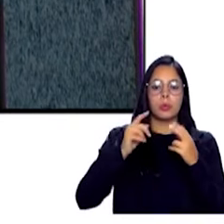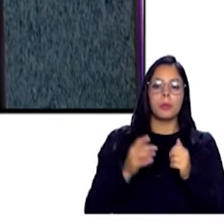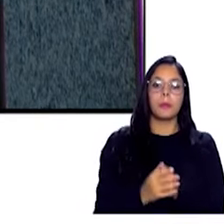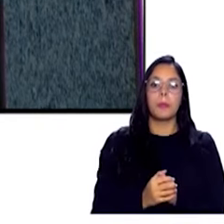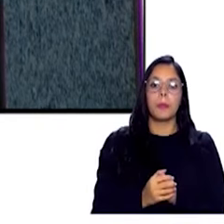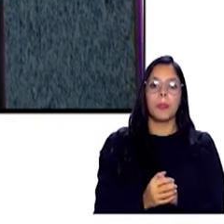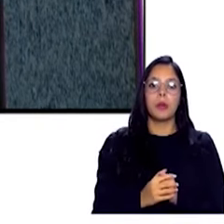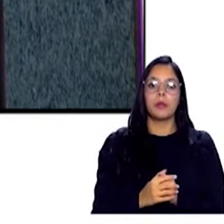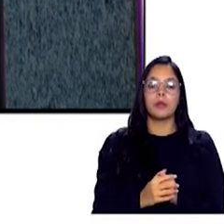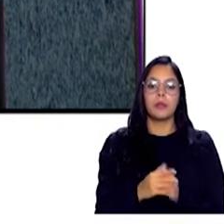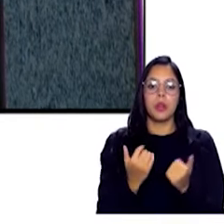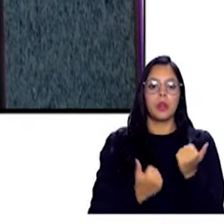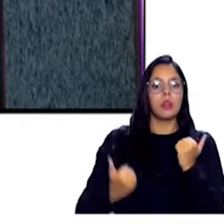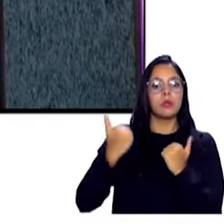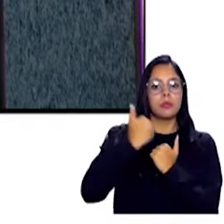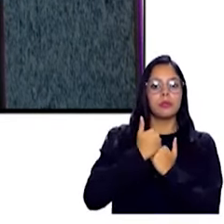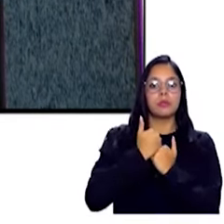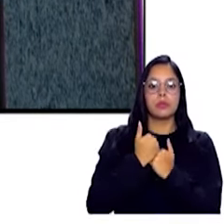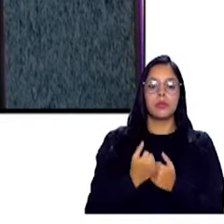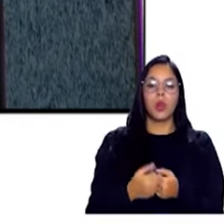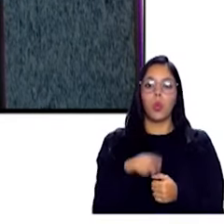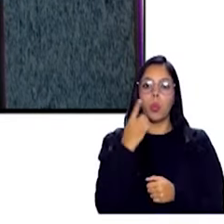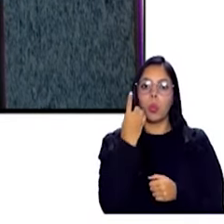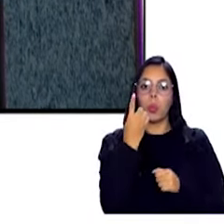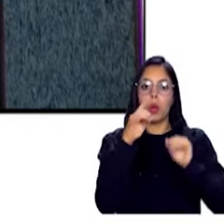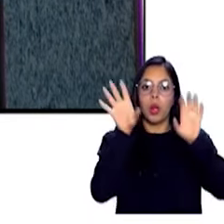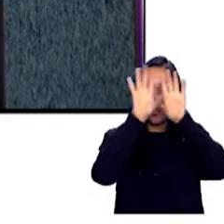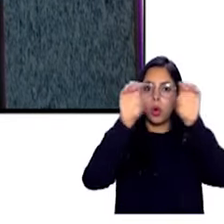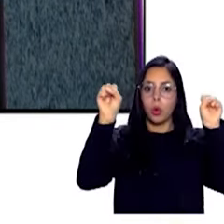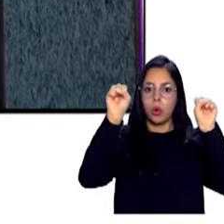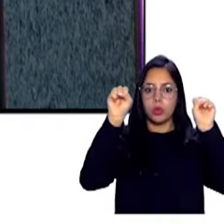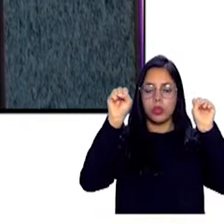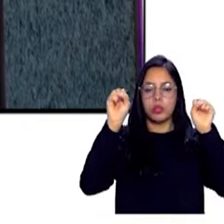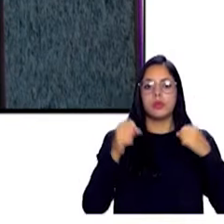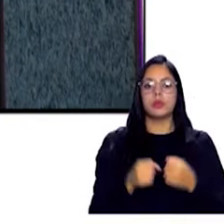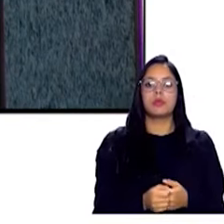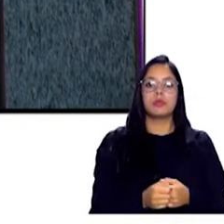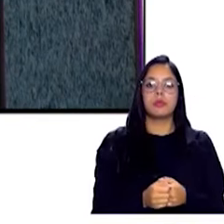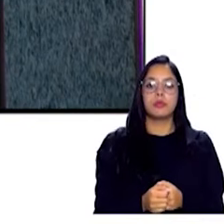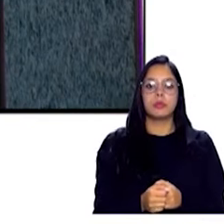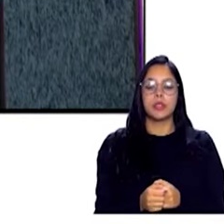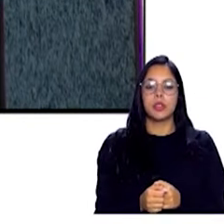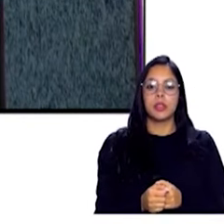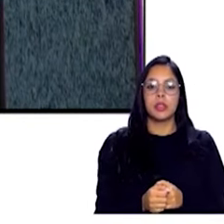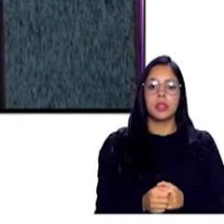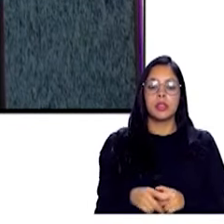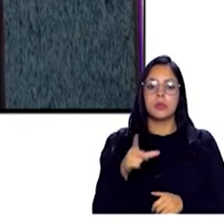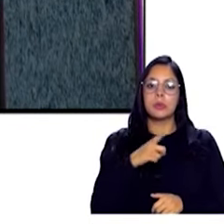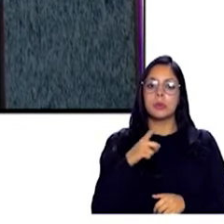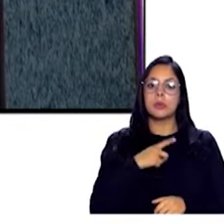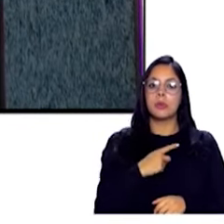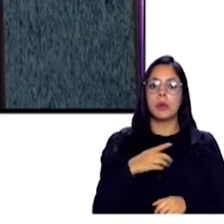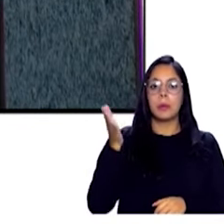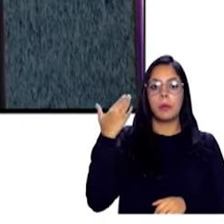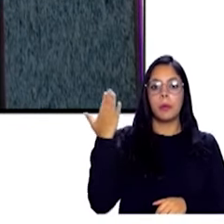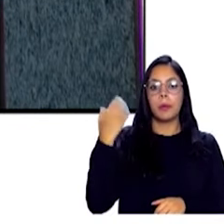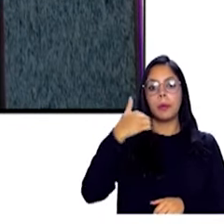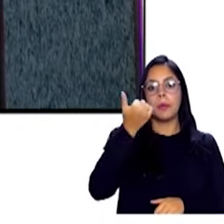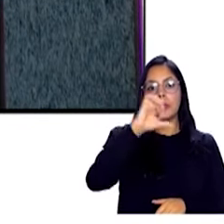que substituíram uma única corte que existia até